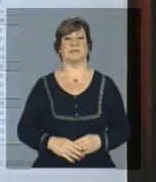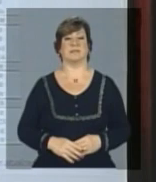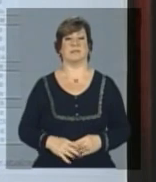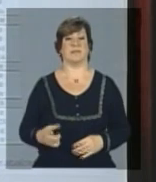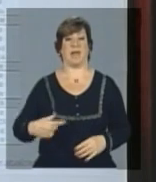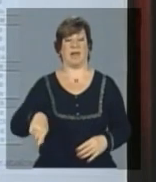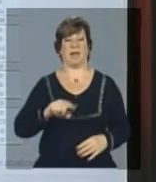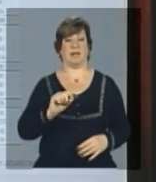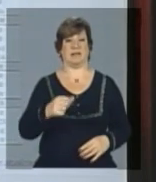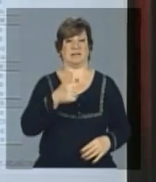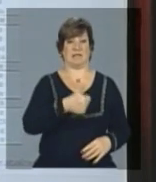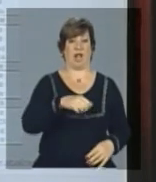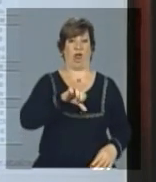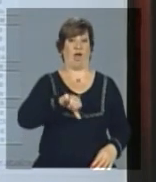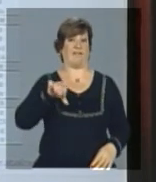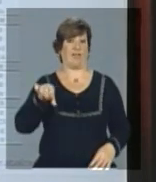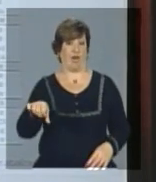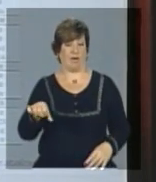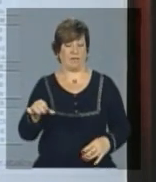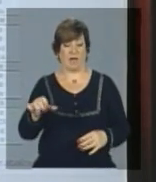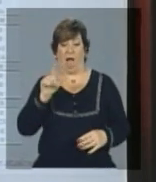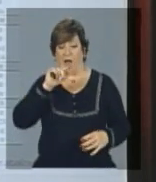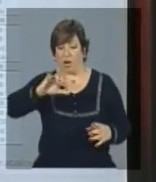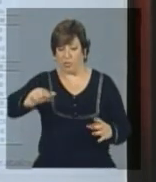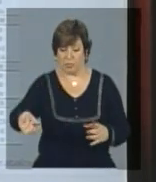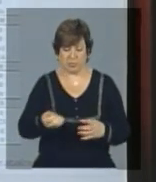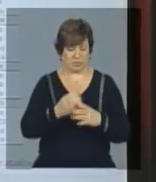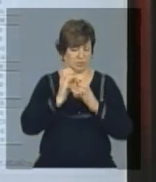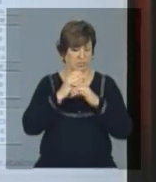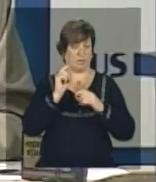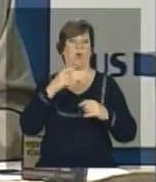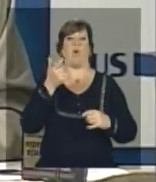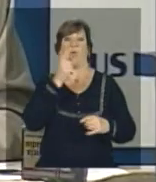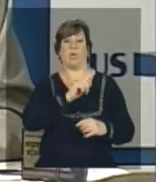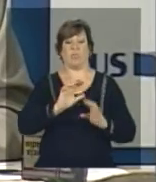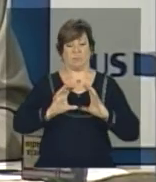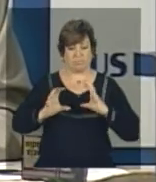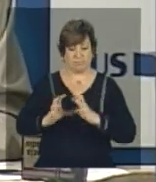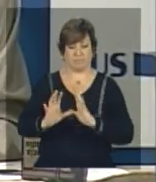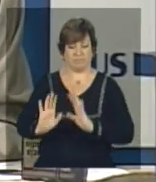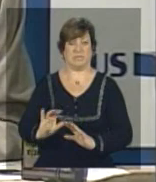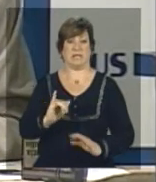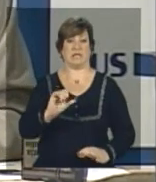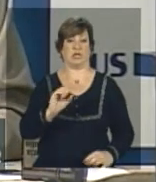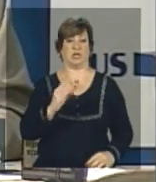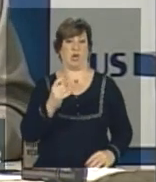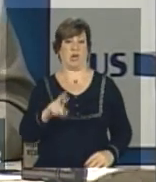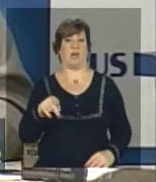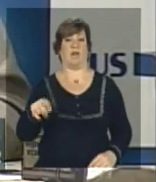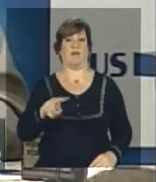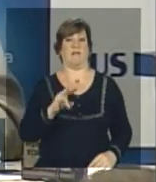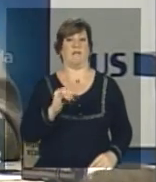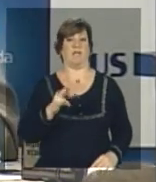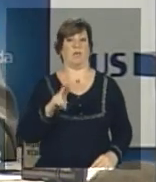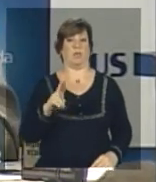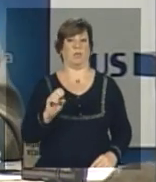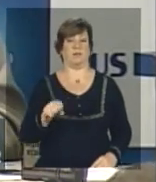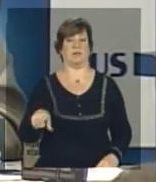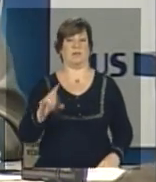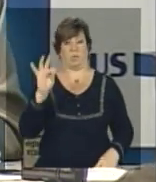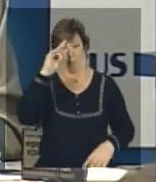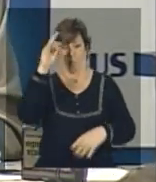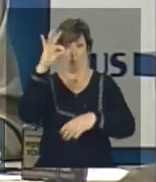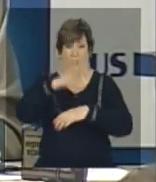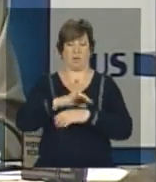nessas 199 amostras, onde a gente conseguiu isolar o vírus da dengue, a gente tem uma situação de empate, vamos dizer assim,